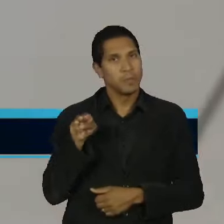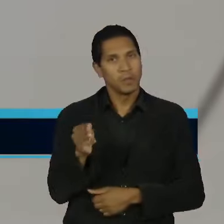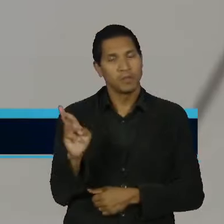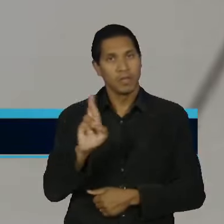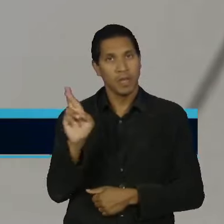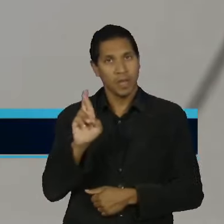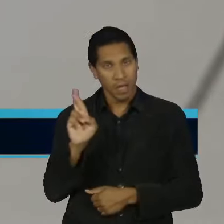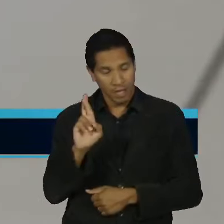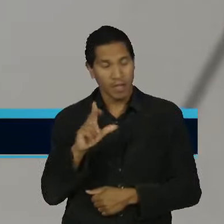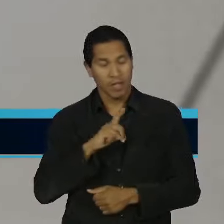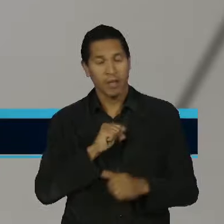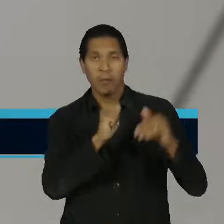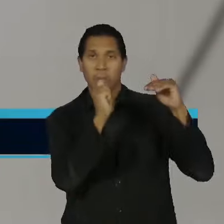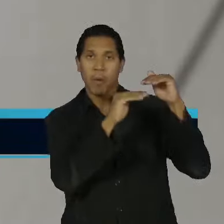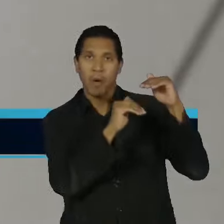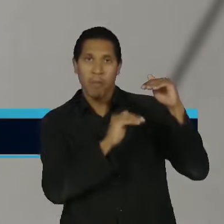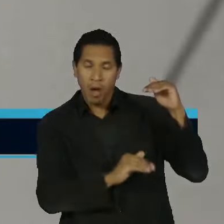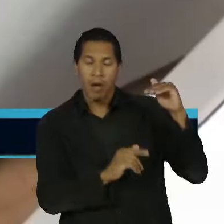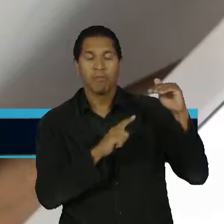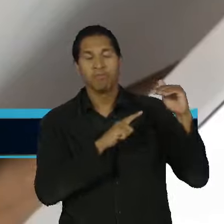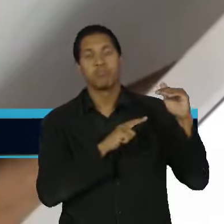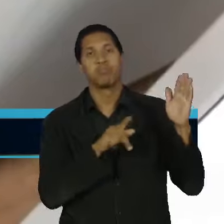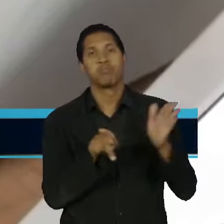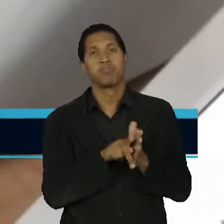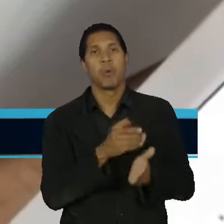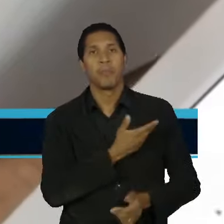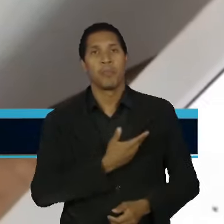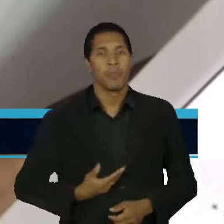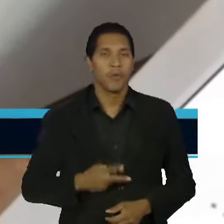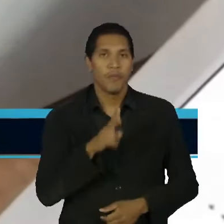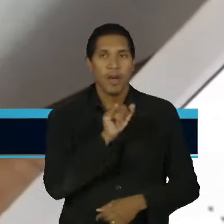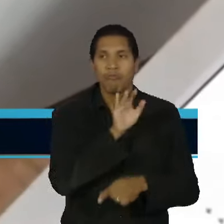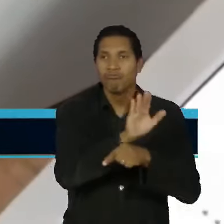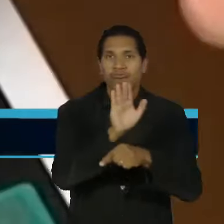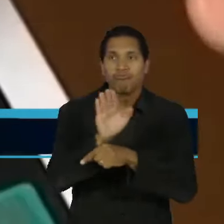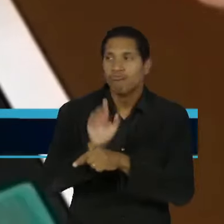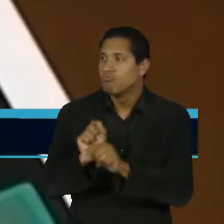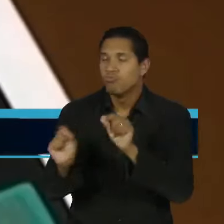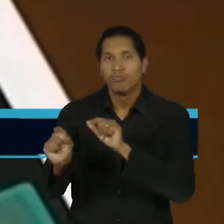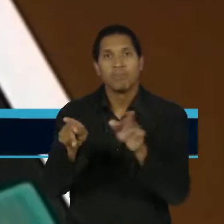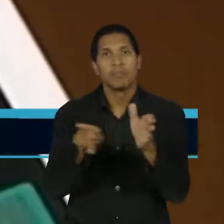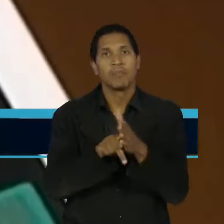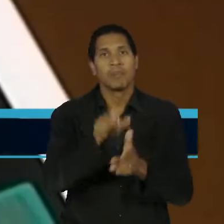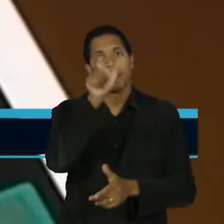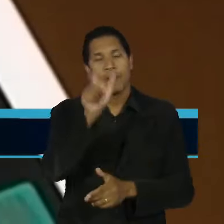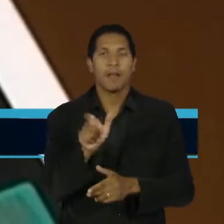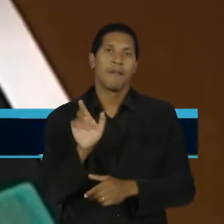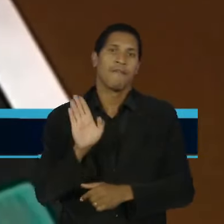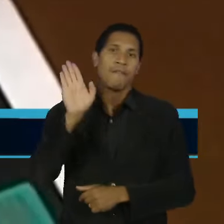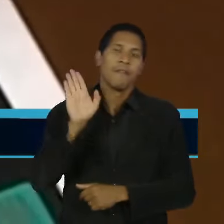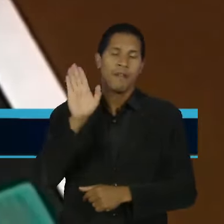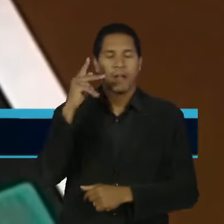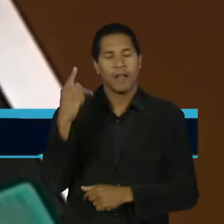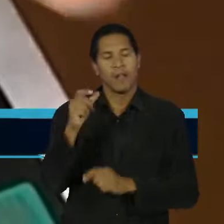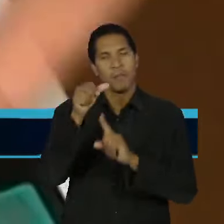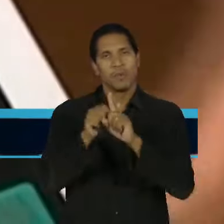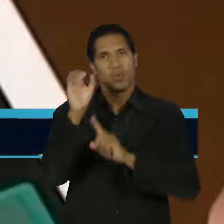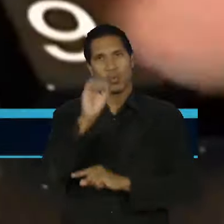reais ao fundo público, que vai financiar as candidaturas municipais na eleição de outubro. Esse valor